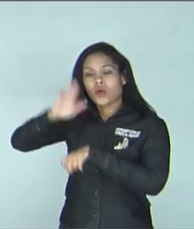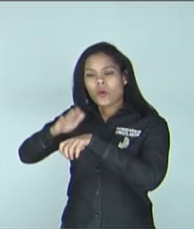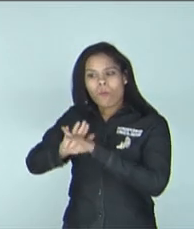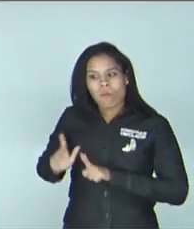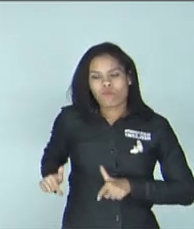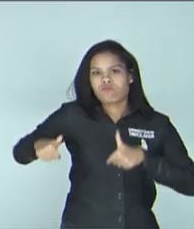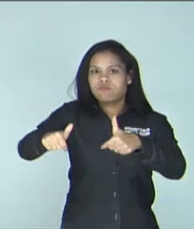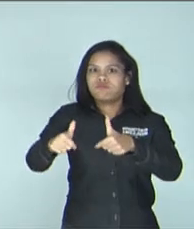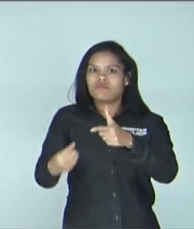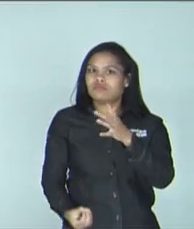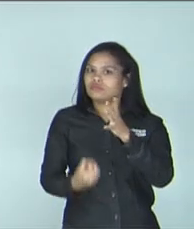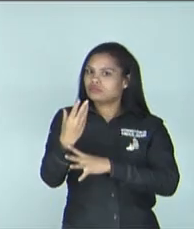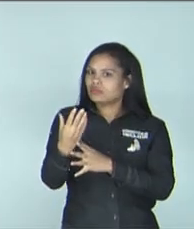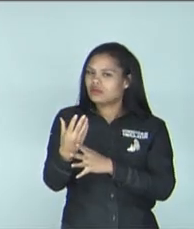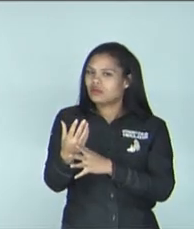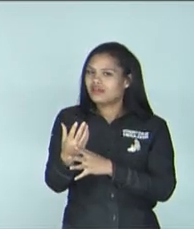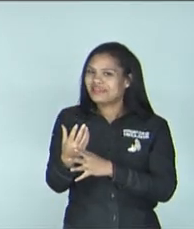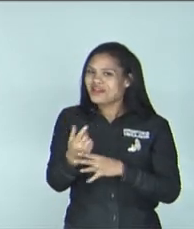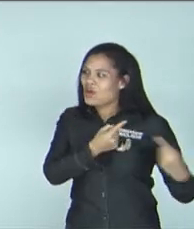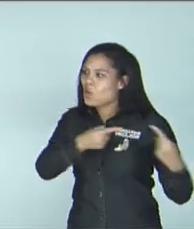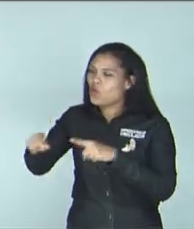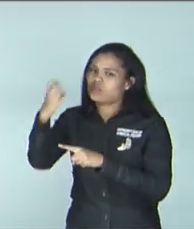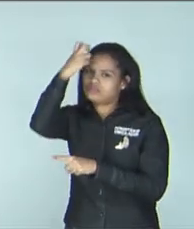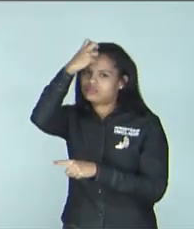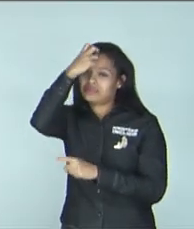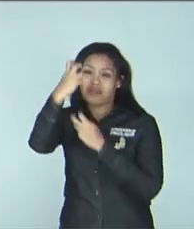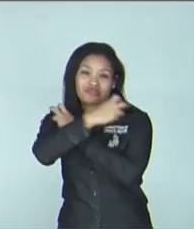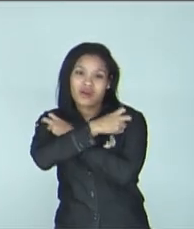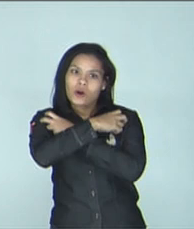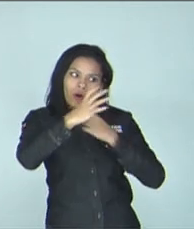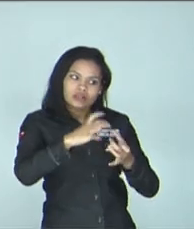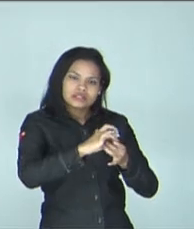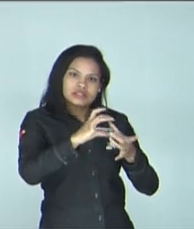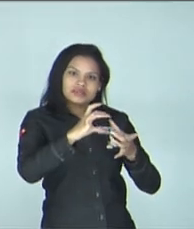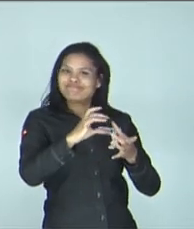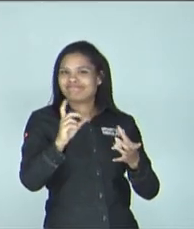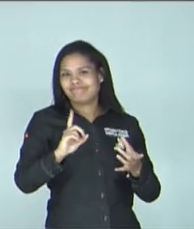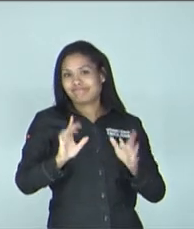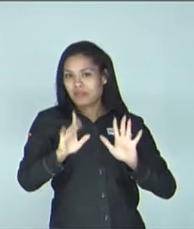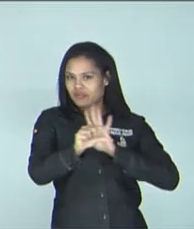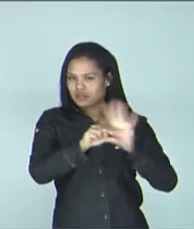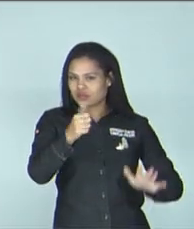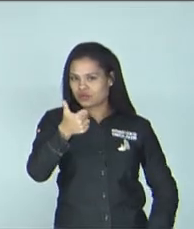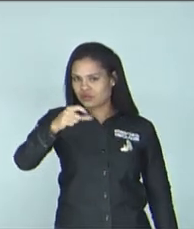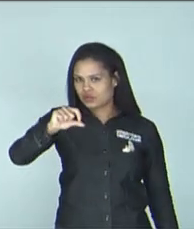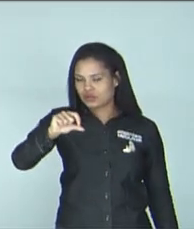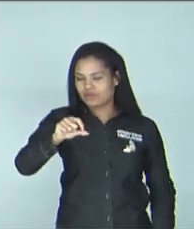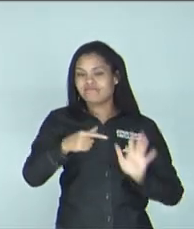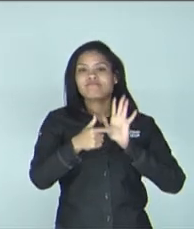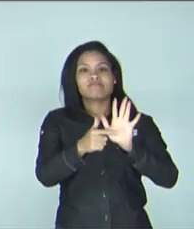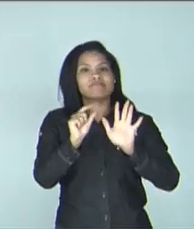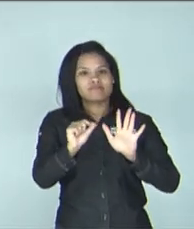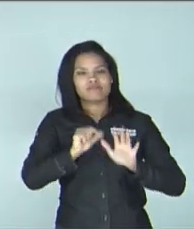praga no egito para que o faraó deixasse o povo sair agora olha o que acontece ver se 19 os